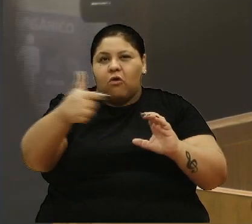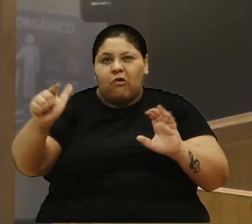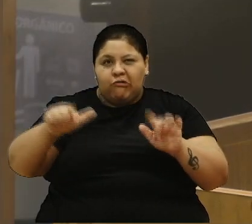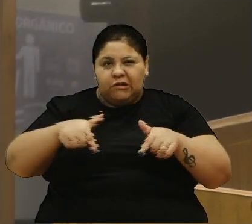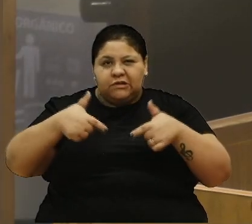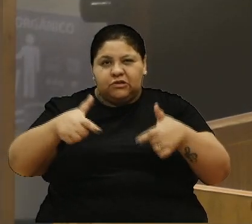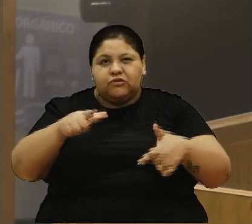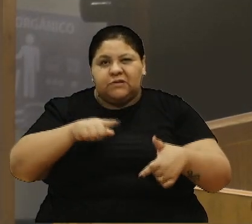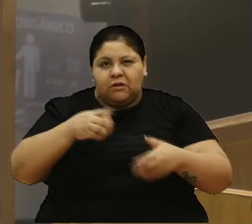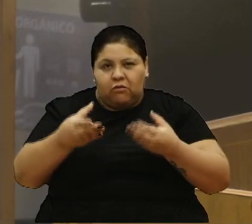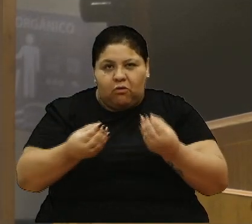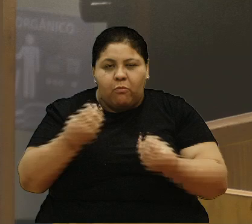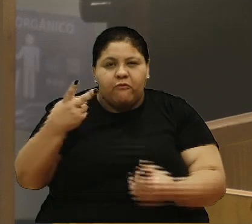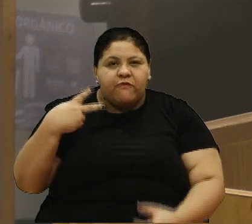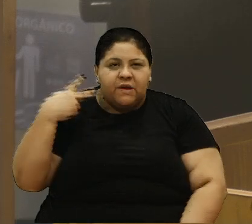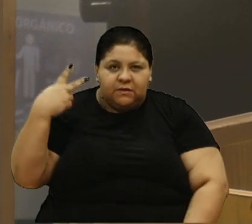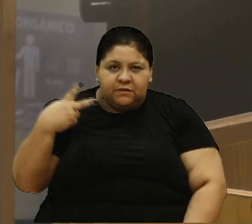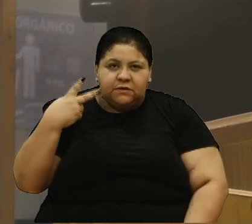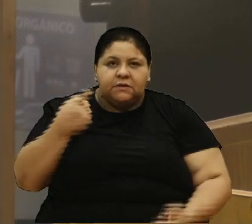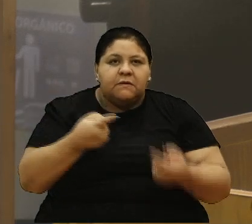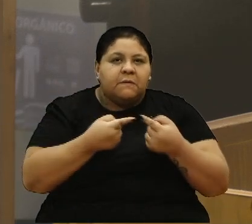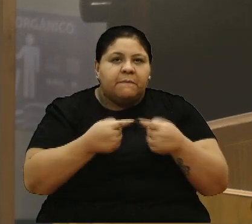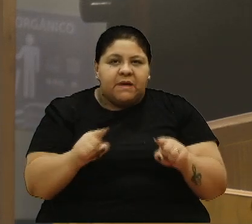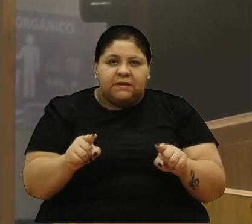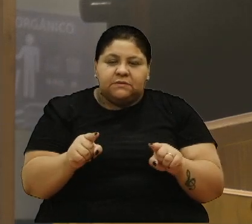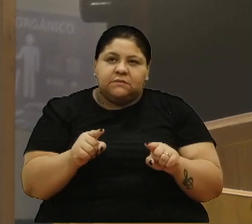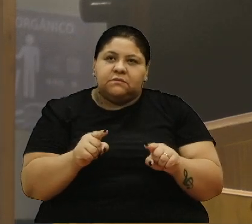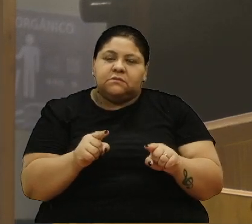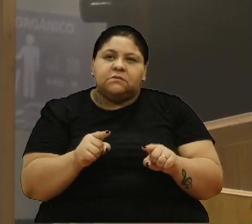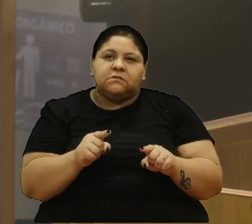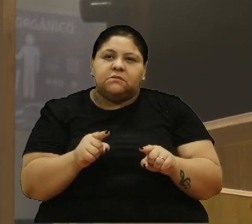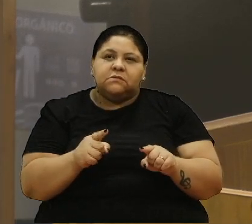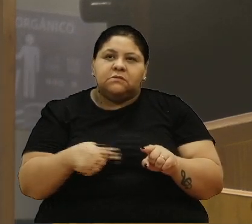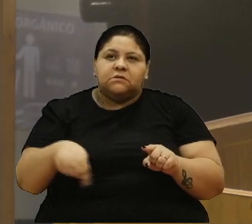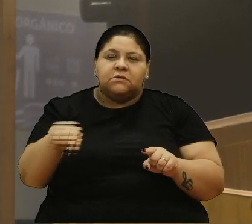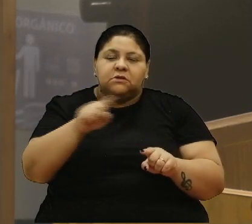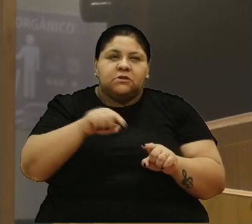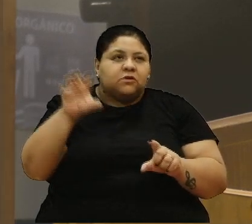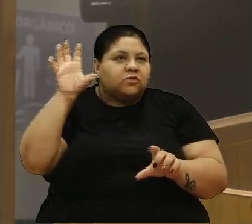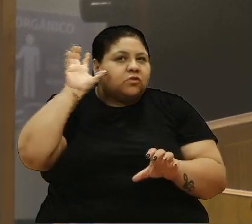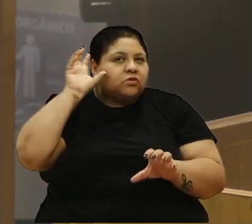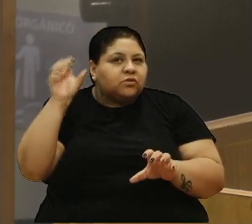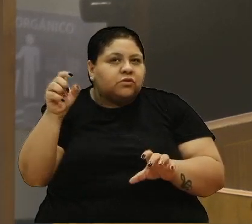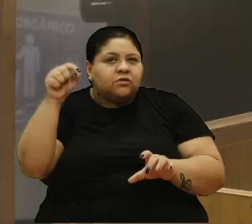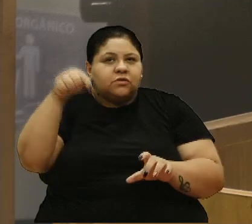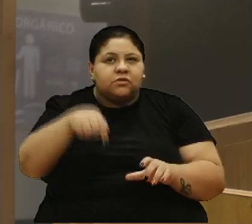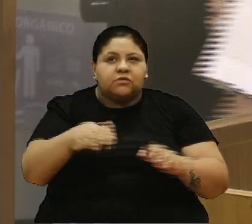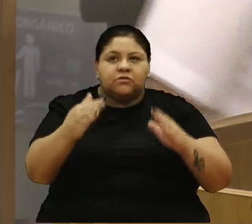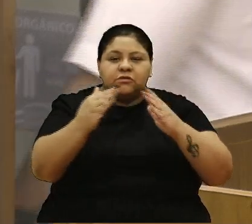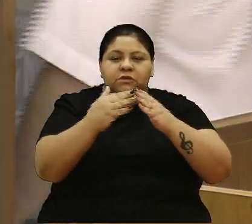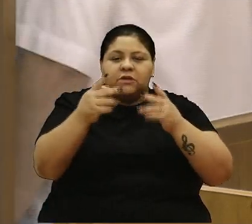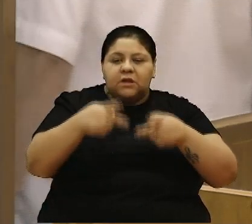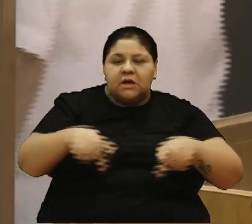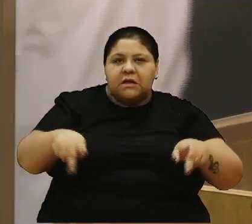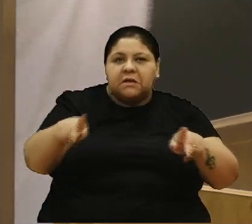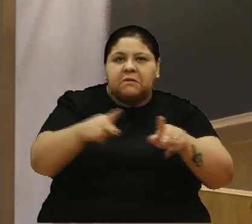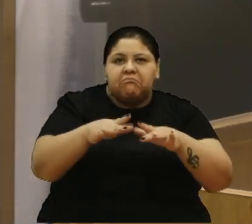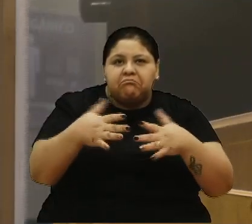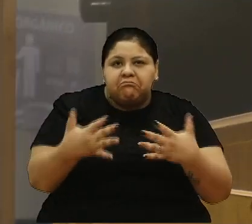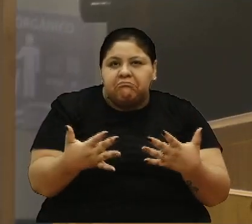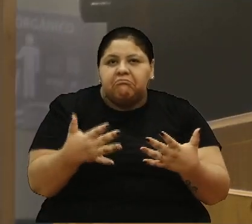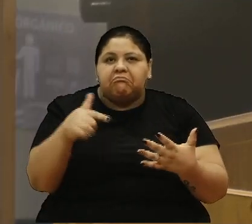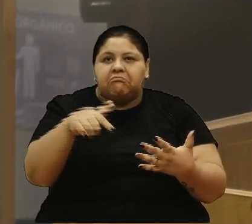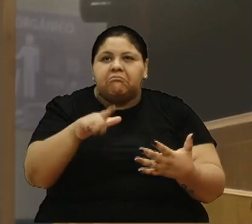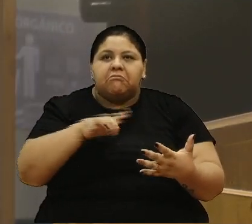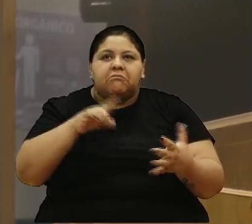tem como vereador. Mas a gente ouve falar muito aqui que aqui é a casa do povo e que